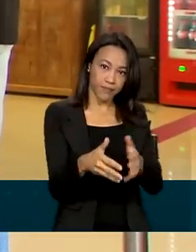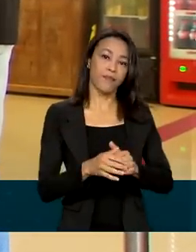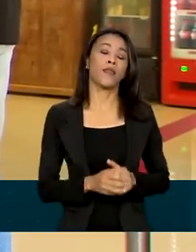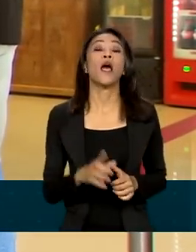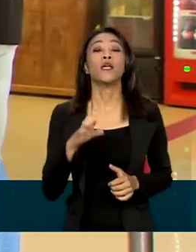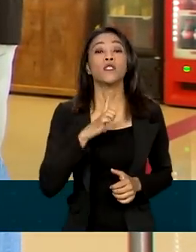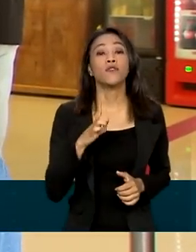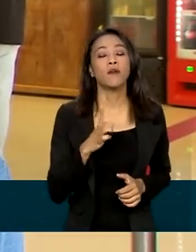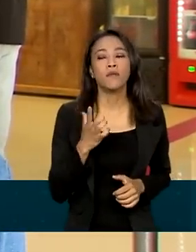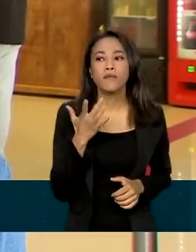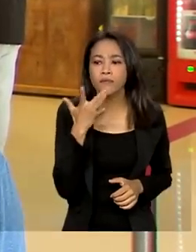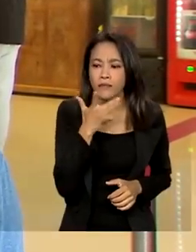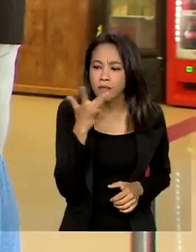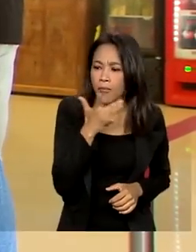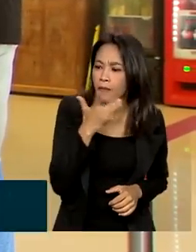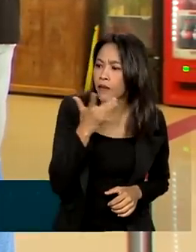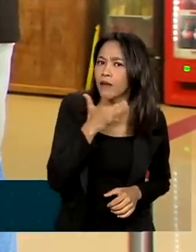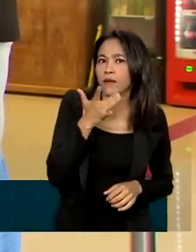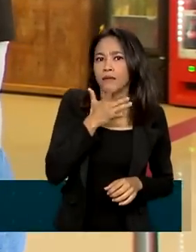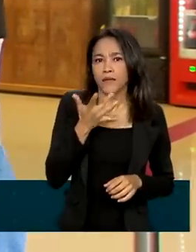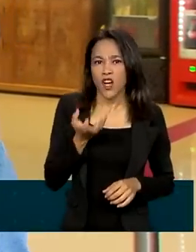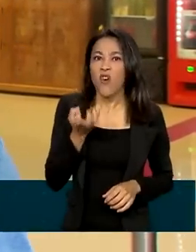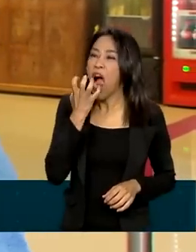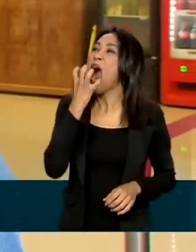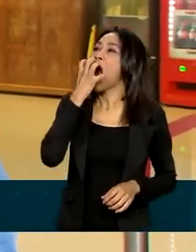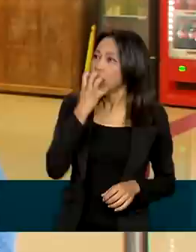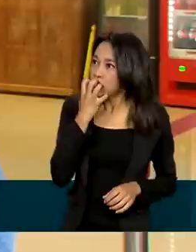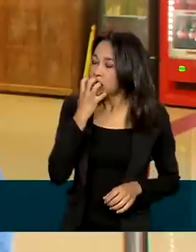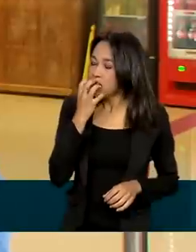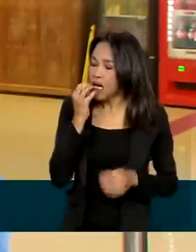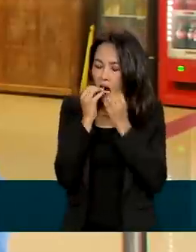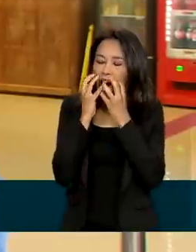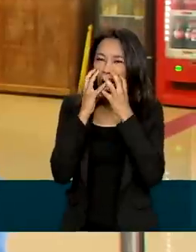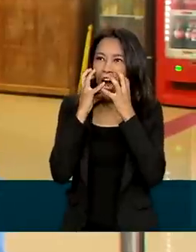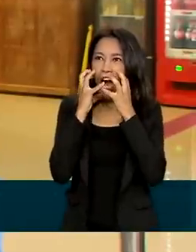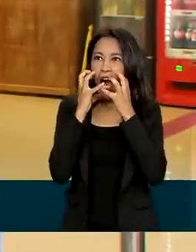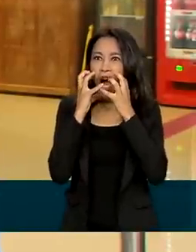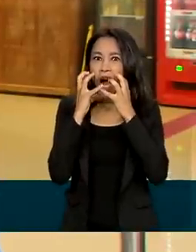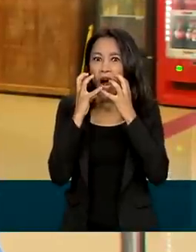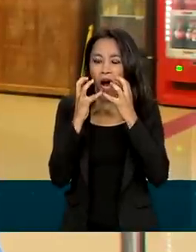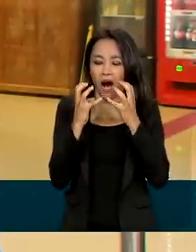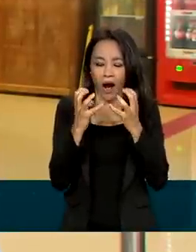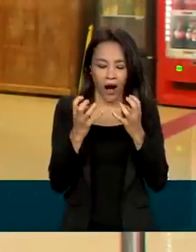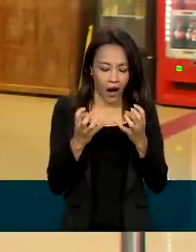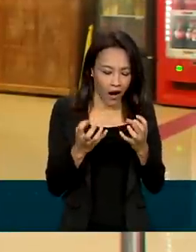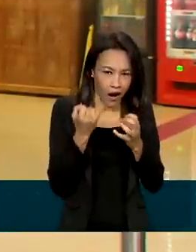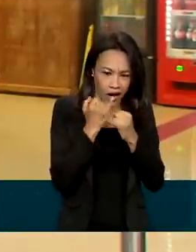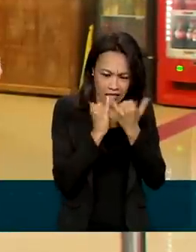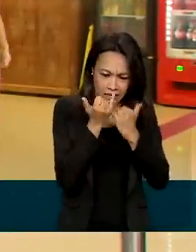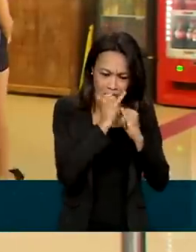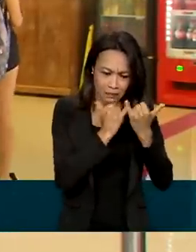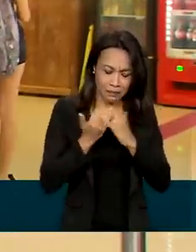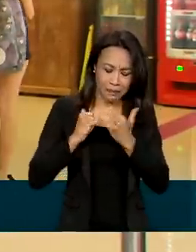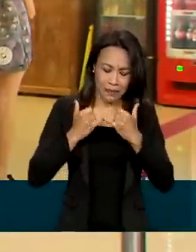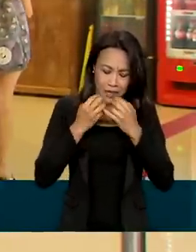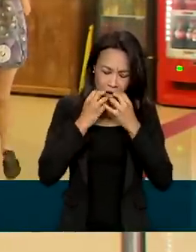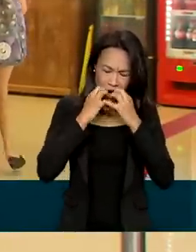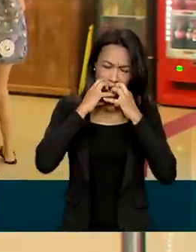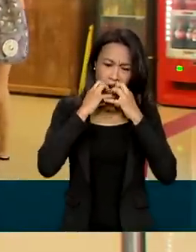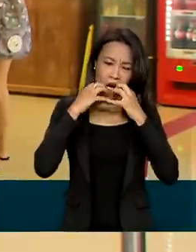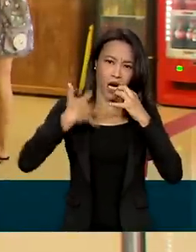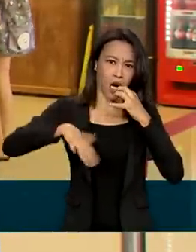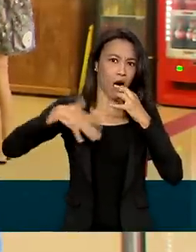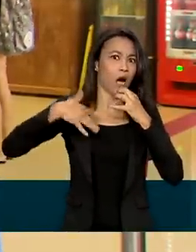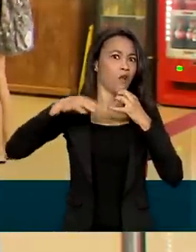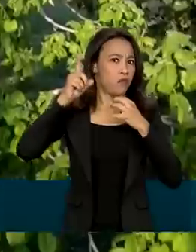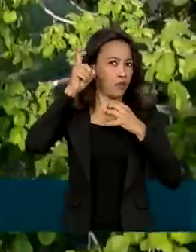oportunidade de apreciar o pequi E aí Eu mordi ele e fiquei com a boca cheia de espinhos e bom infeccionou e